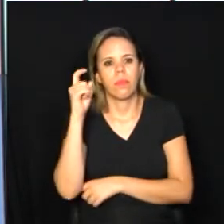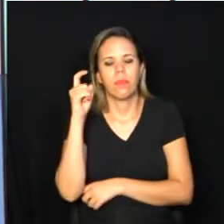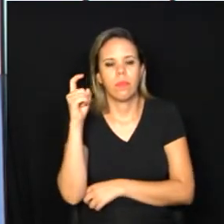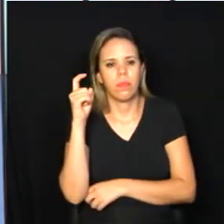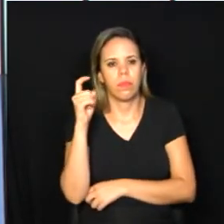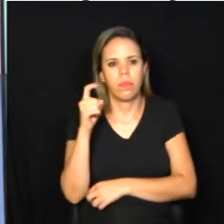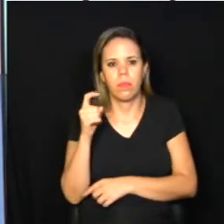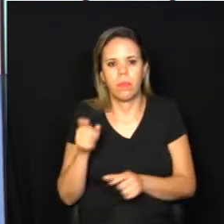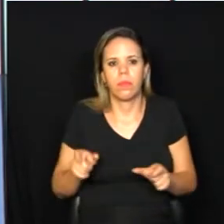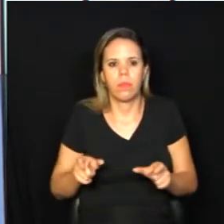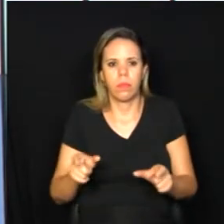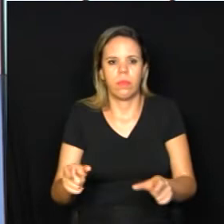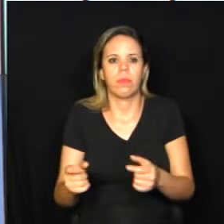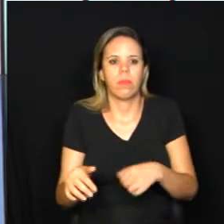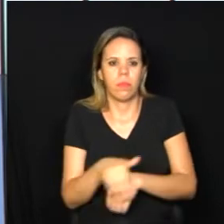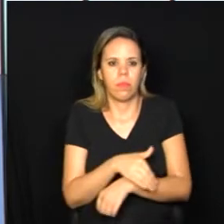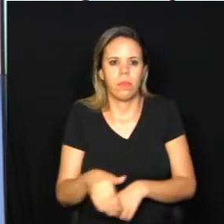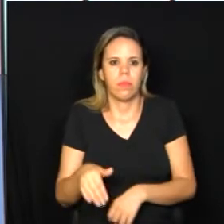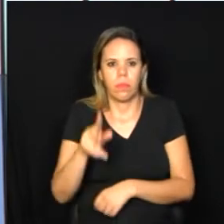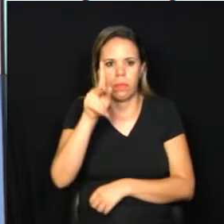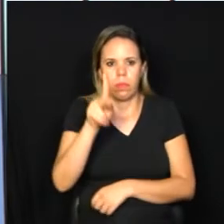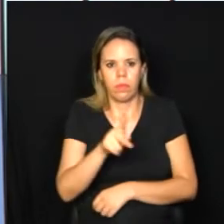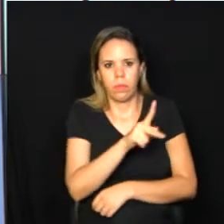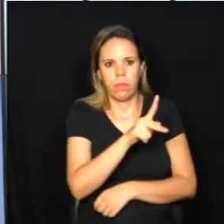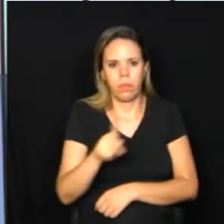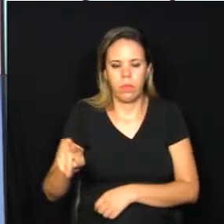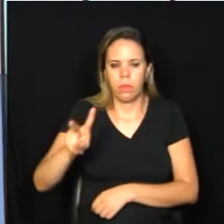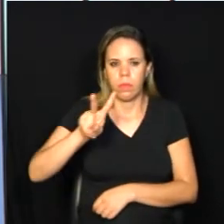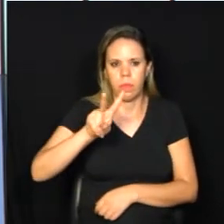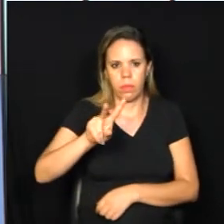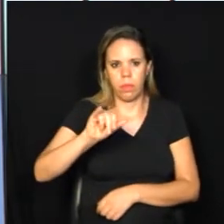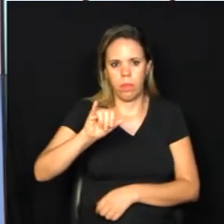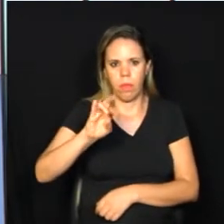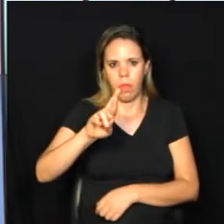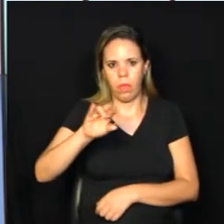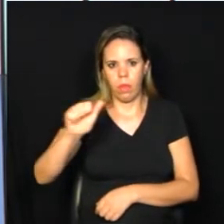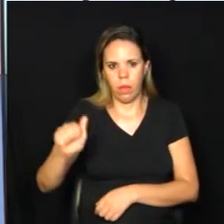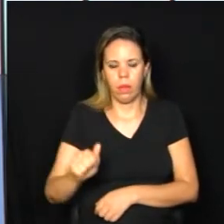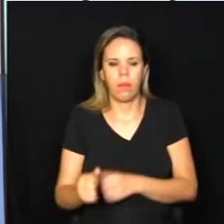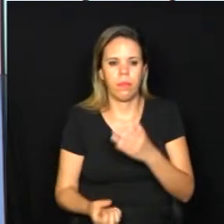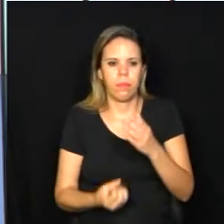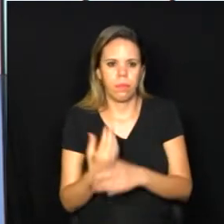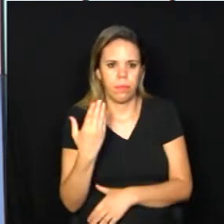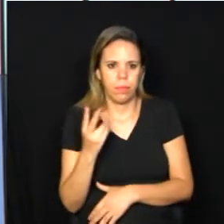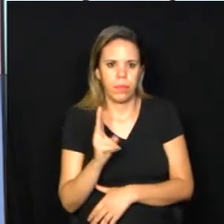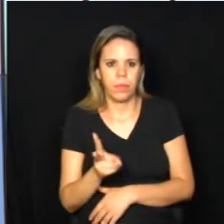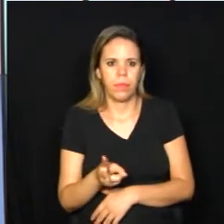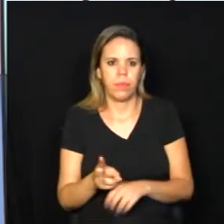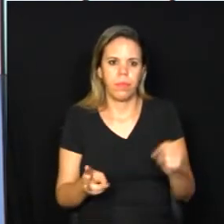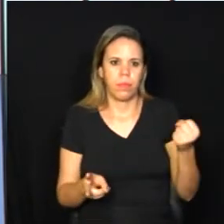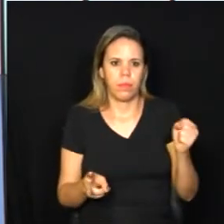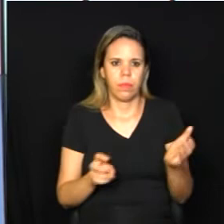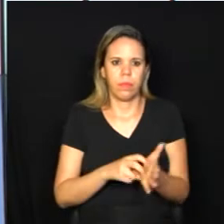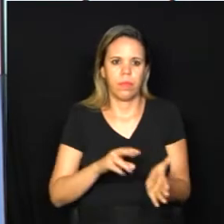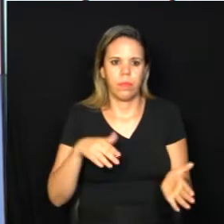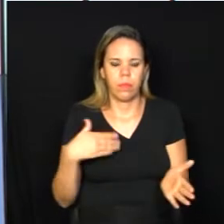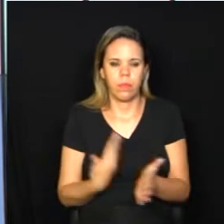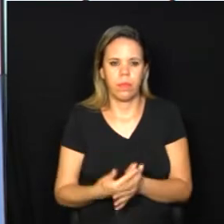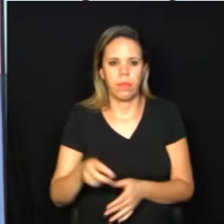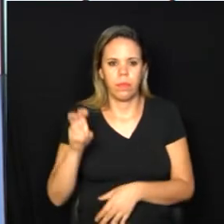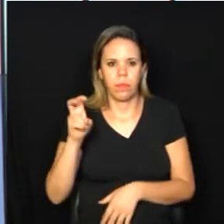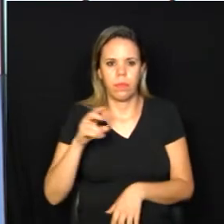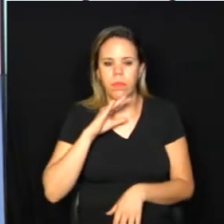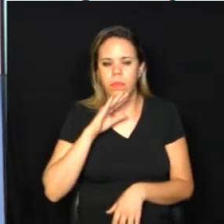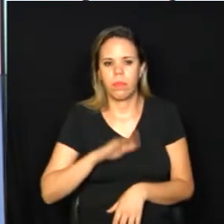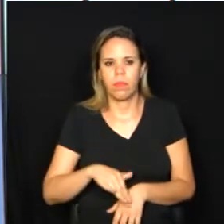num trecho da rua Padre Vieira. Essa interrupção acontece sempre das 8 da manhã às 5